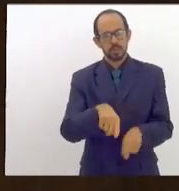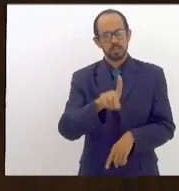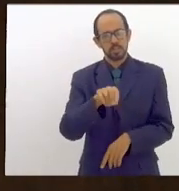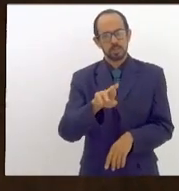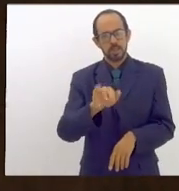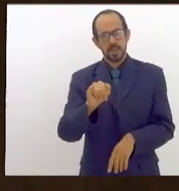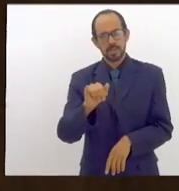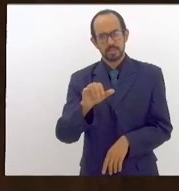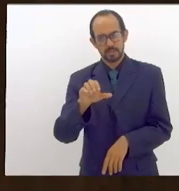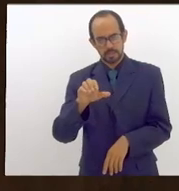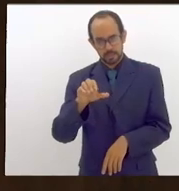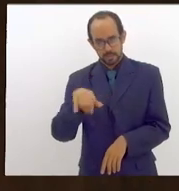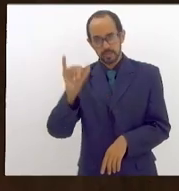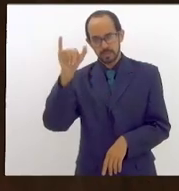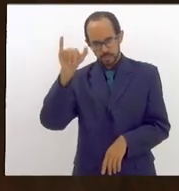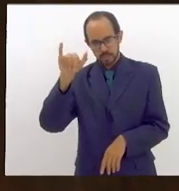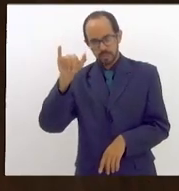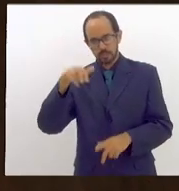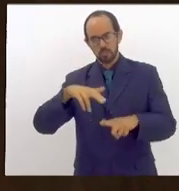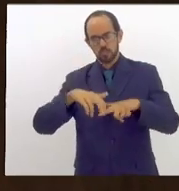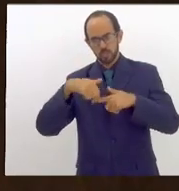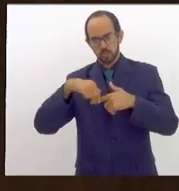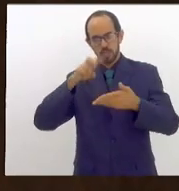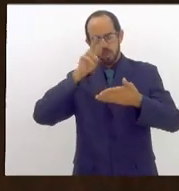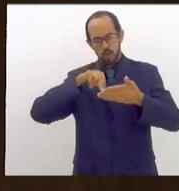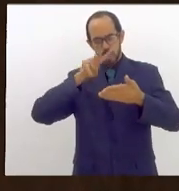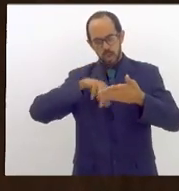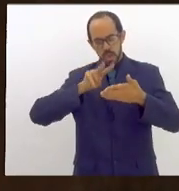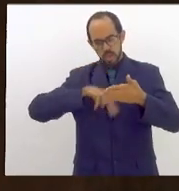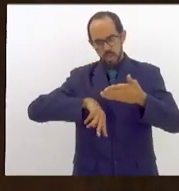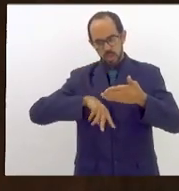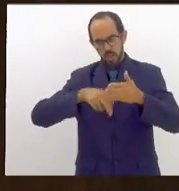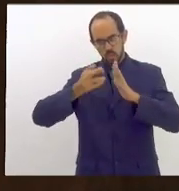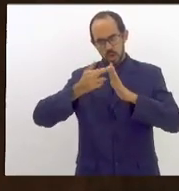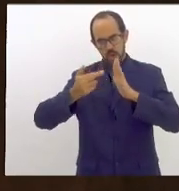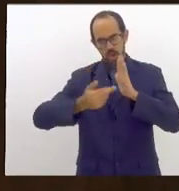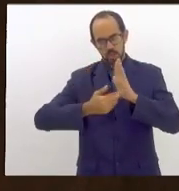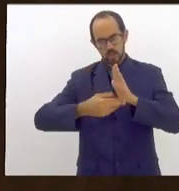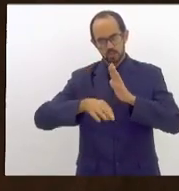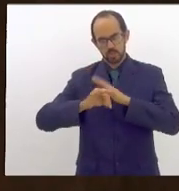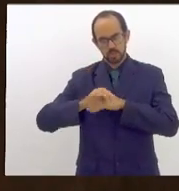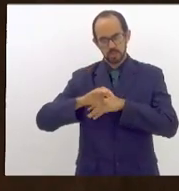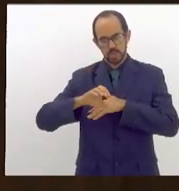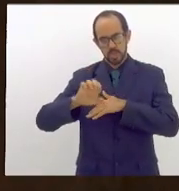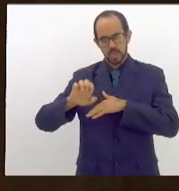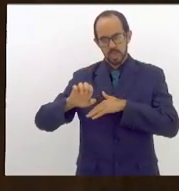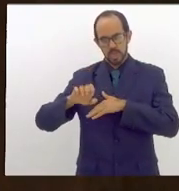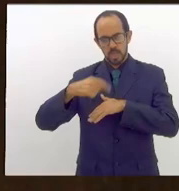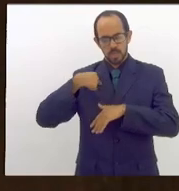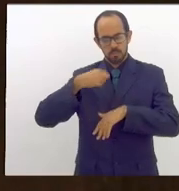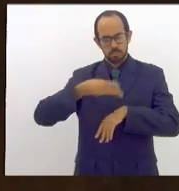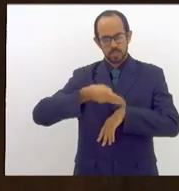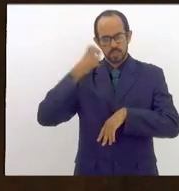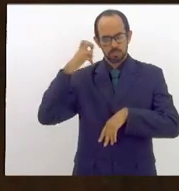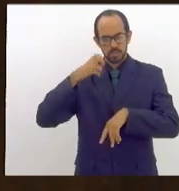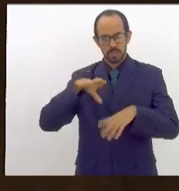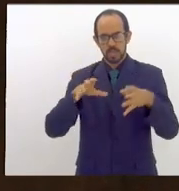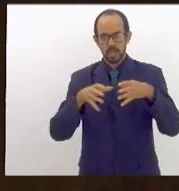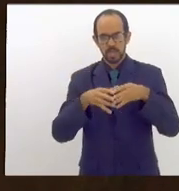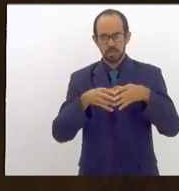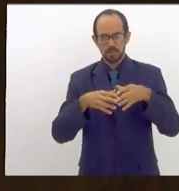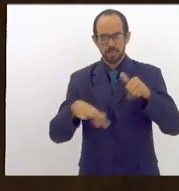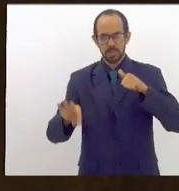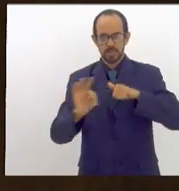e portanto li o relatório do Tribunal de Contas identifiquei que a equipe técnica